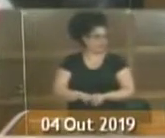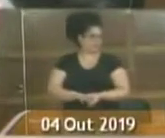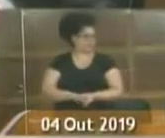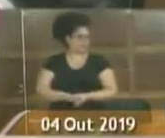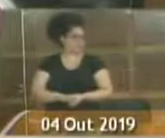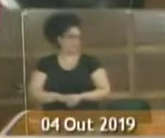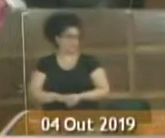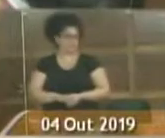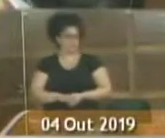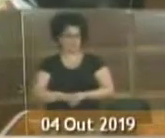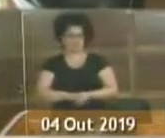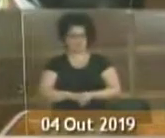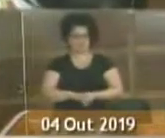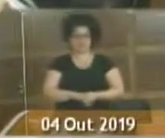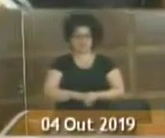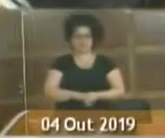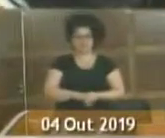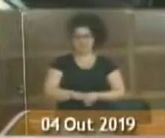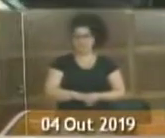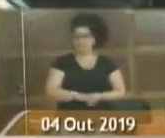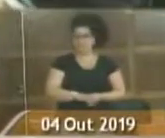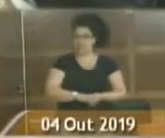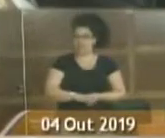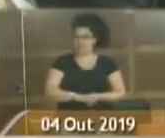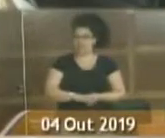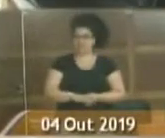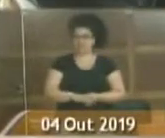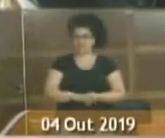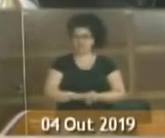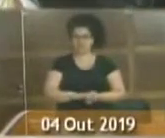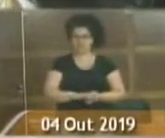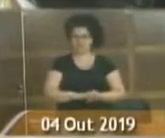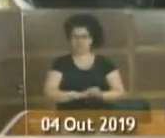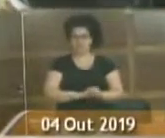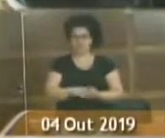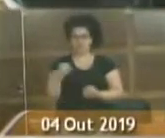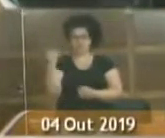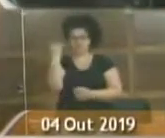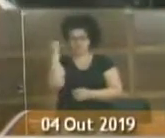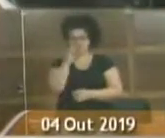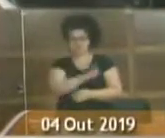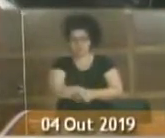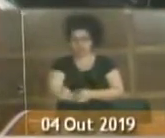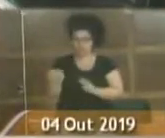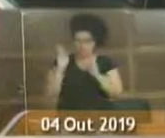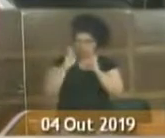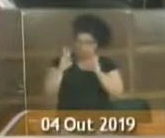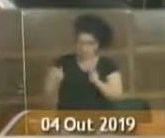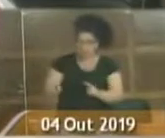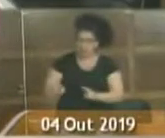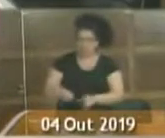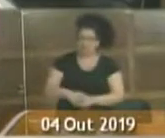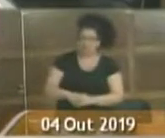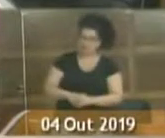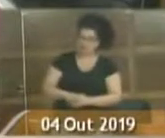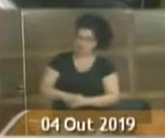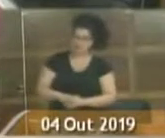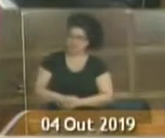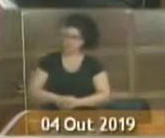as crianças, porque... Mesmo que eu chegue depois, não faz mal, mas é importante que as criancinhas vejam. Então, gente,